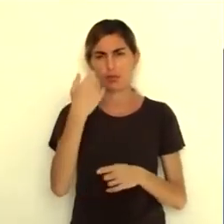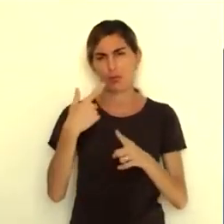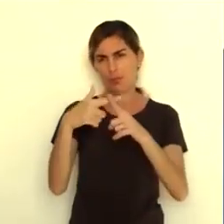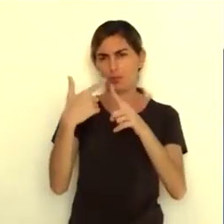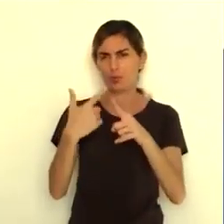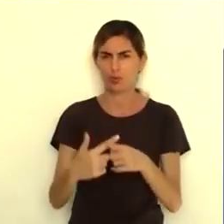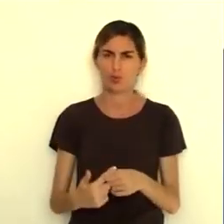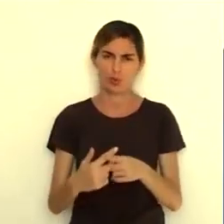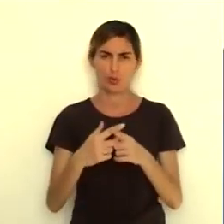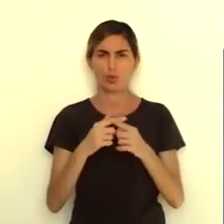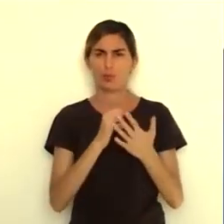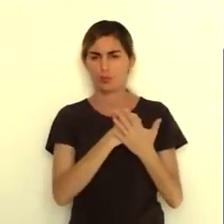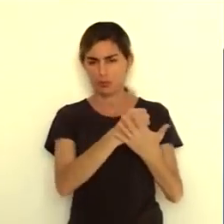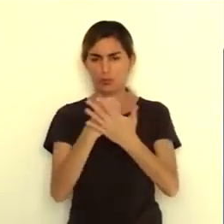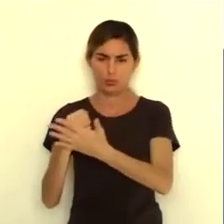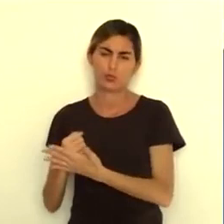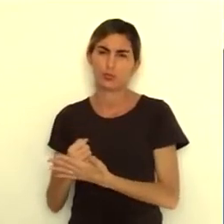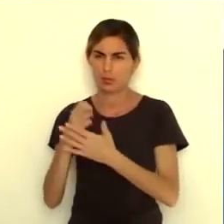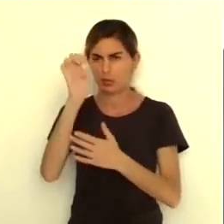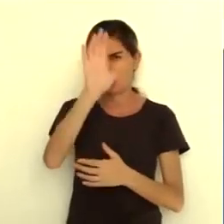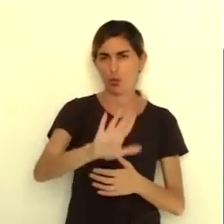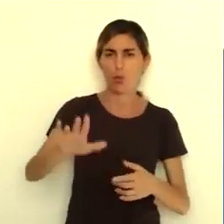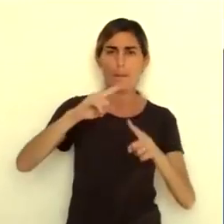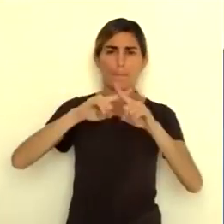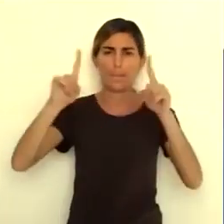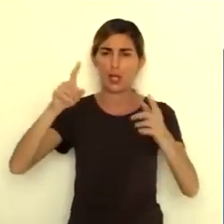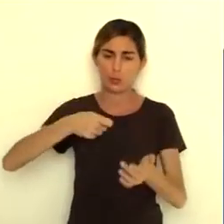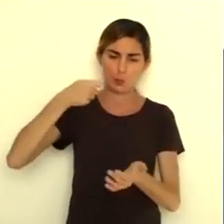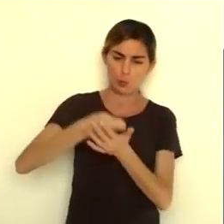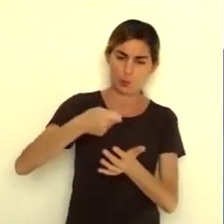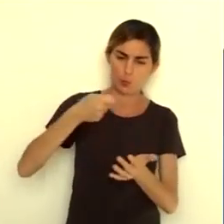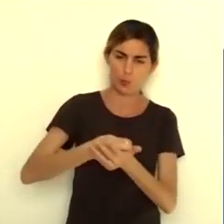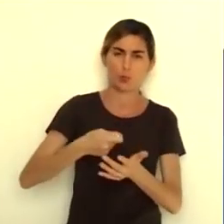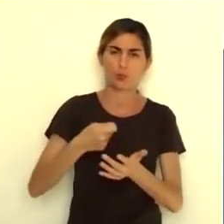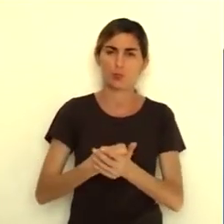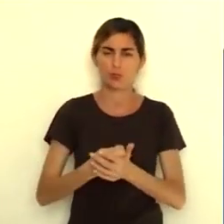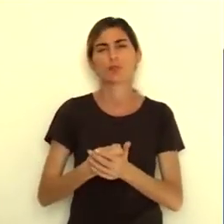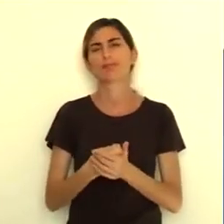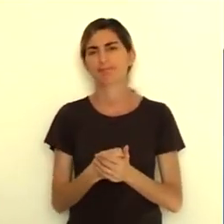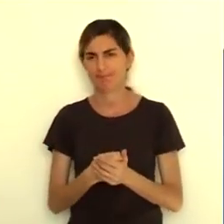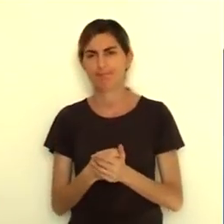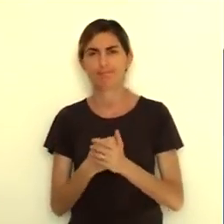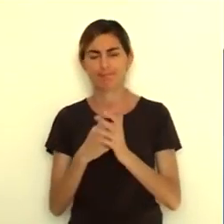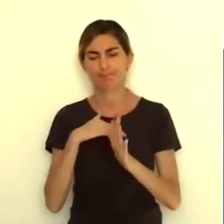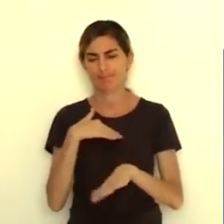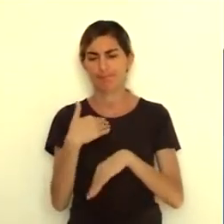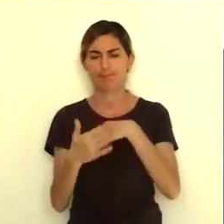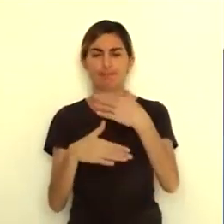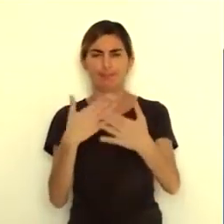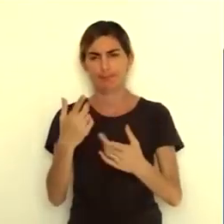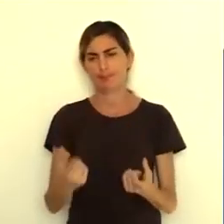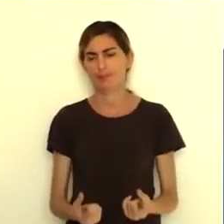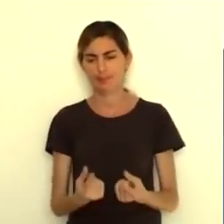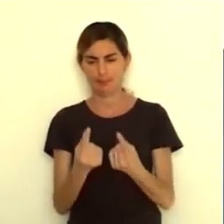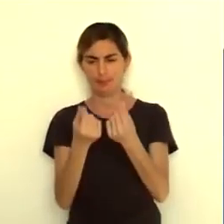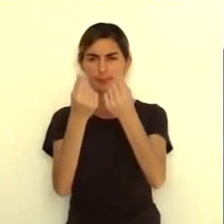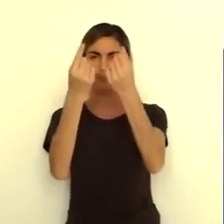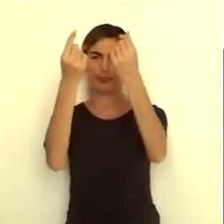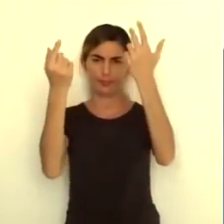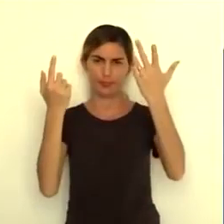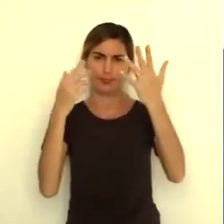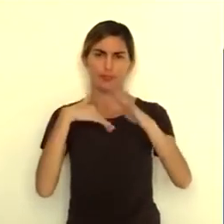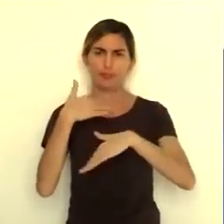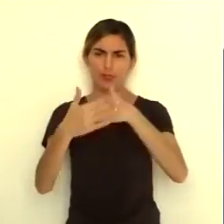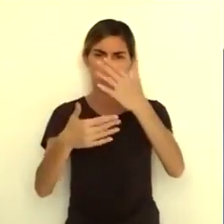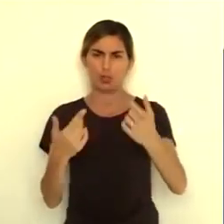importantes, porque a contribuição europeia foi a que mais se impôs, não é, perante esse processo econômico que